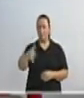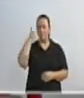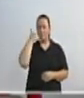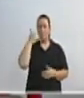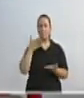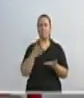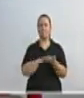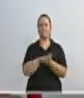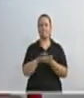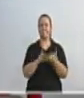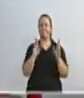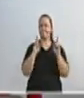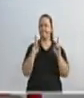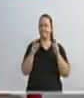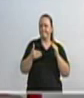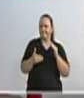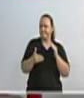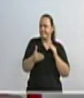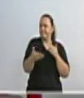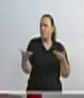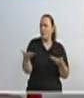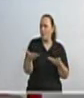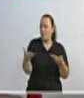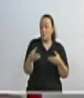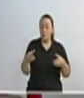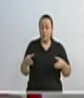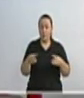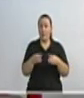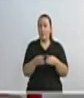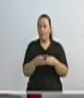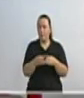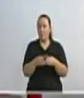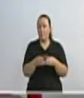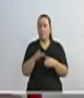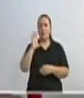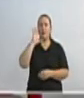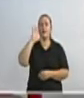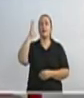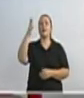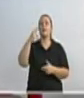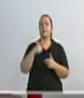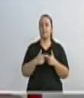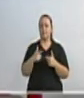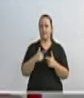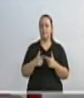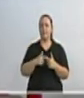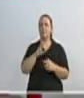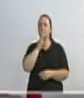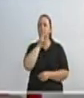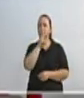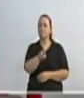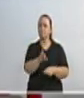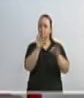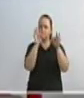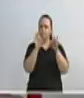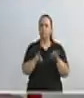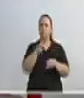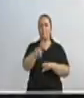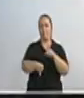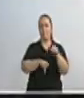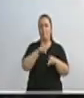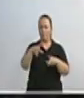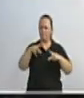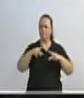vai. Tomara que a gente consiga hoje, coletivamente, chegar num ponto positivo e dar uma resposta para o povo da nossa cidade que ela merece.